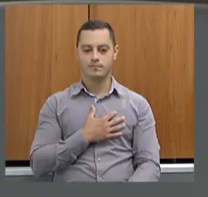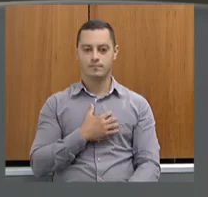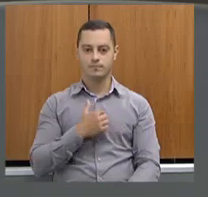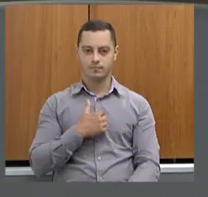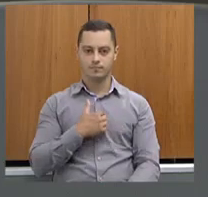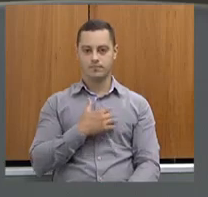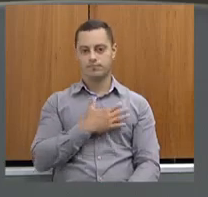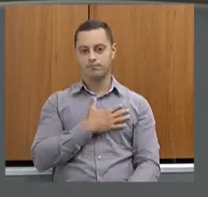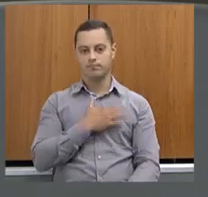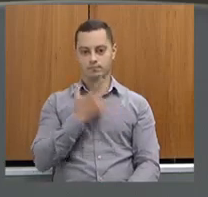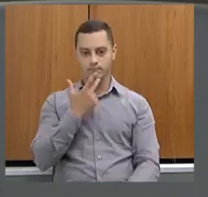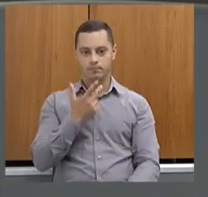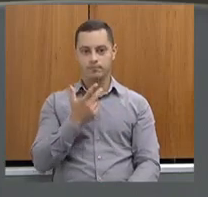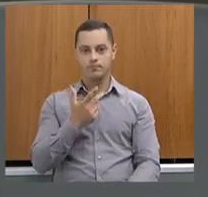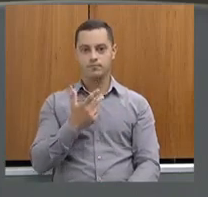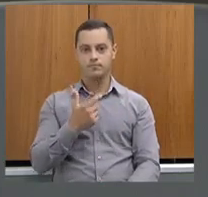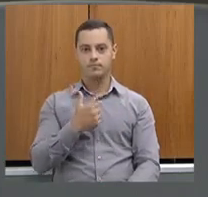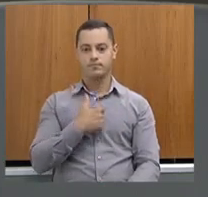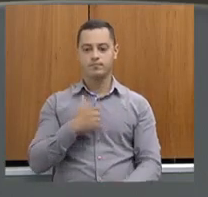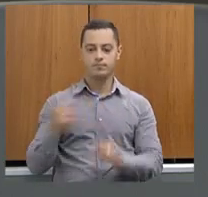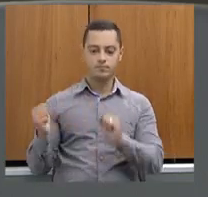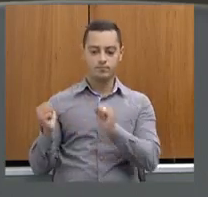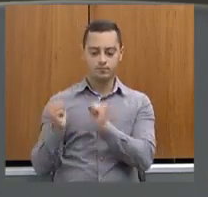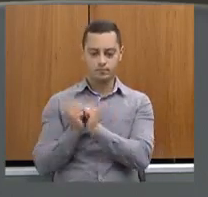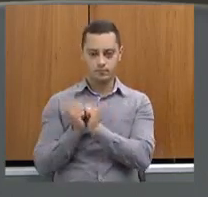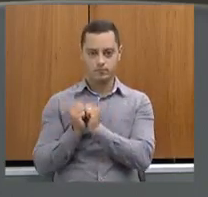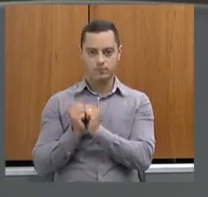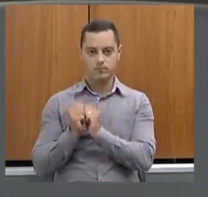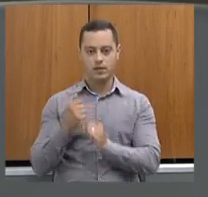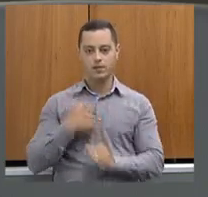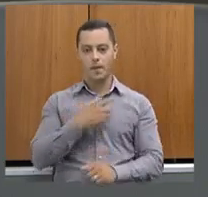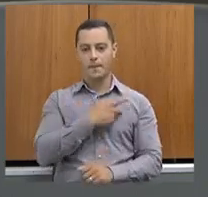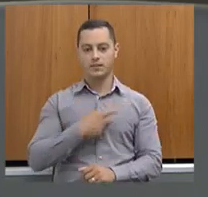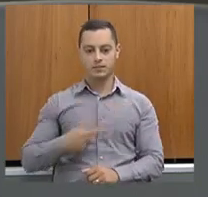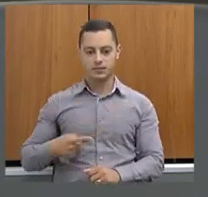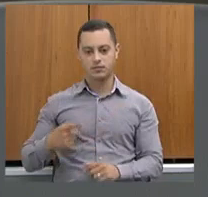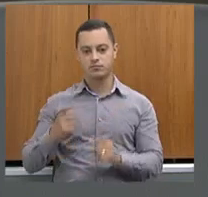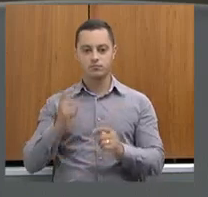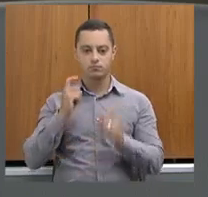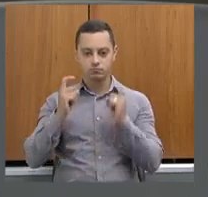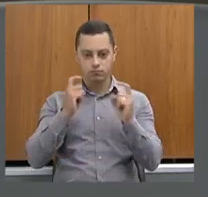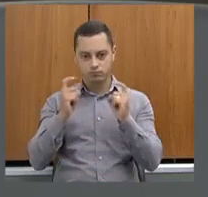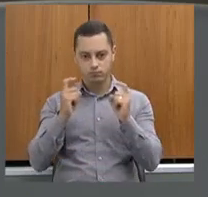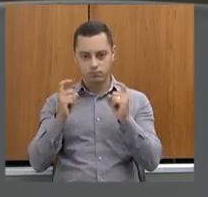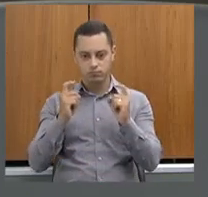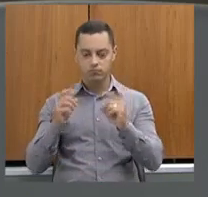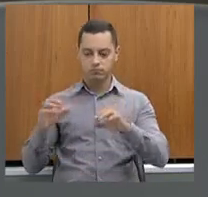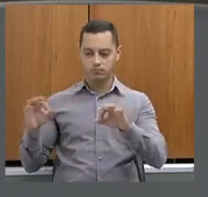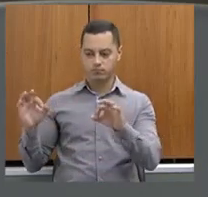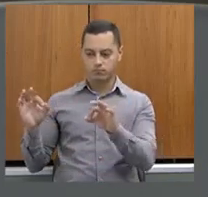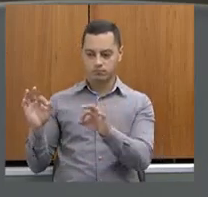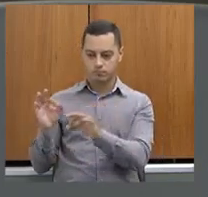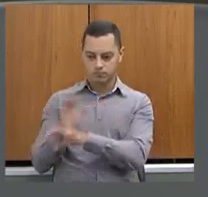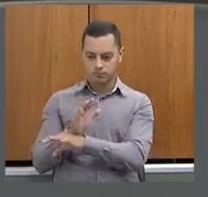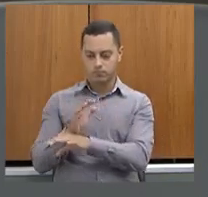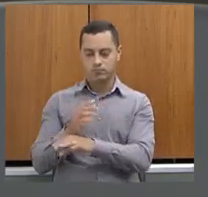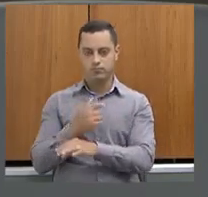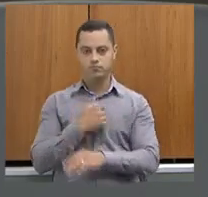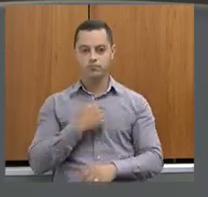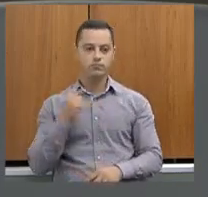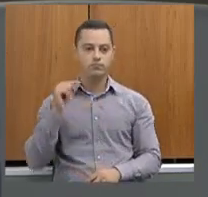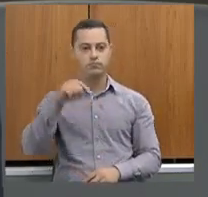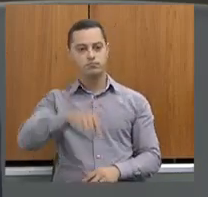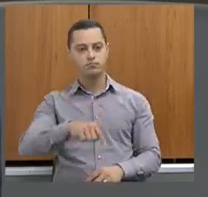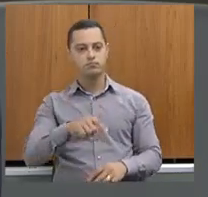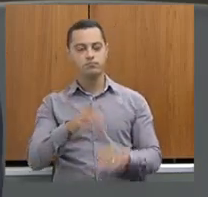com companheiro Arantes e quando eu vi saindo plenário vi a exposição do Coronel Estevão